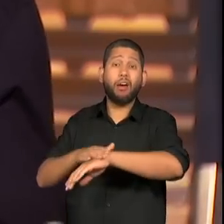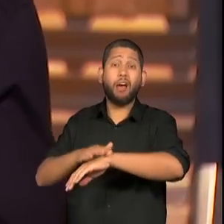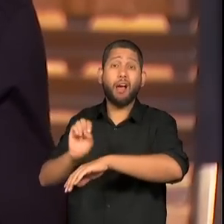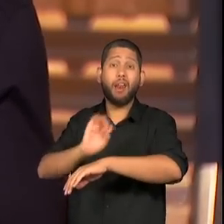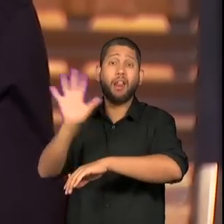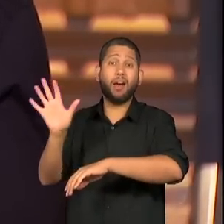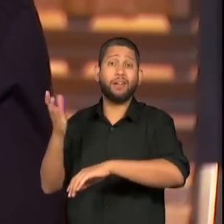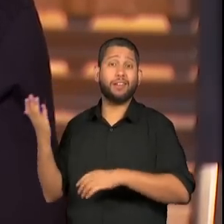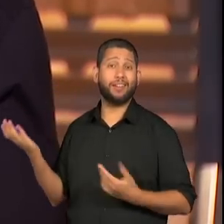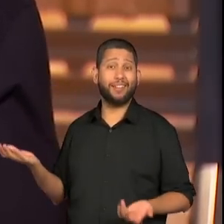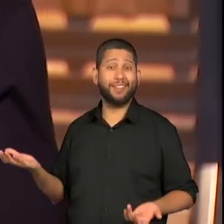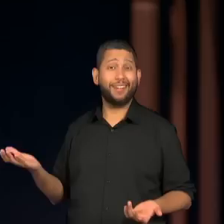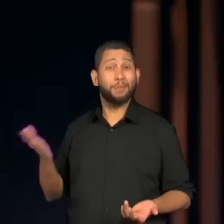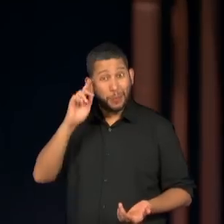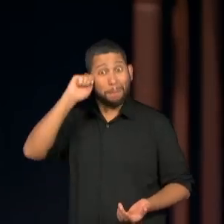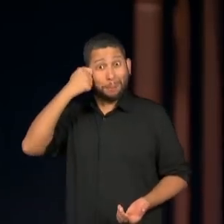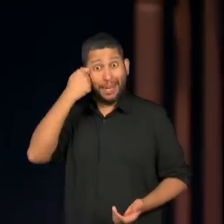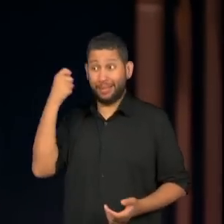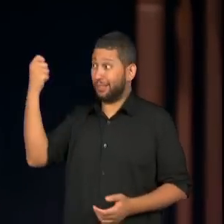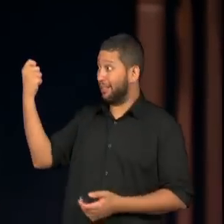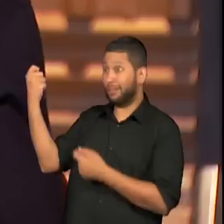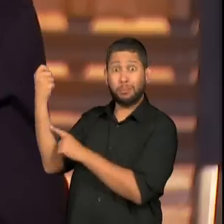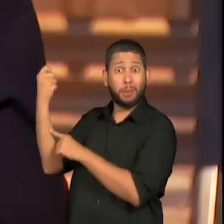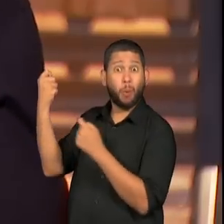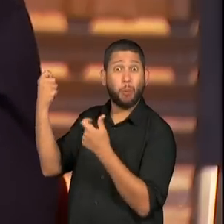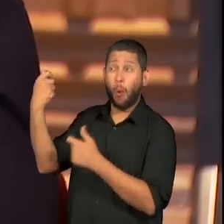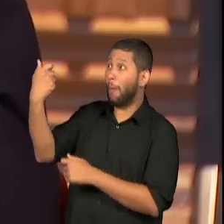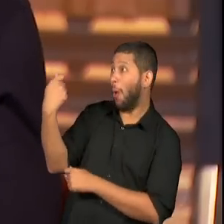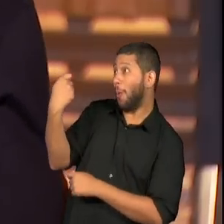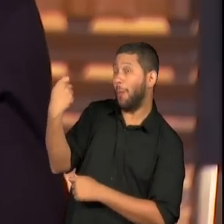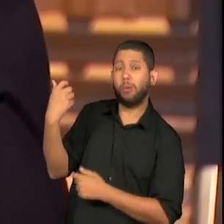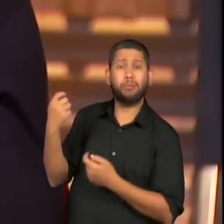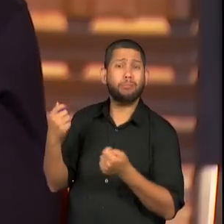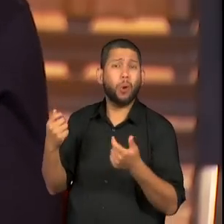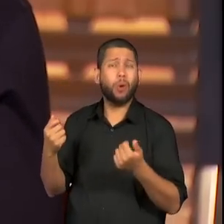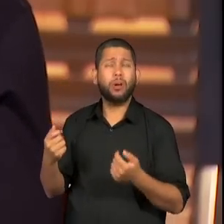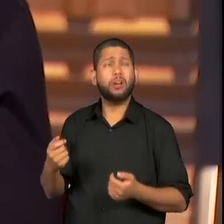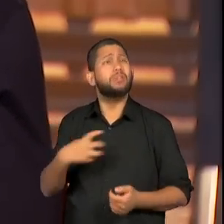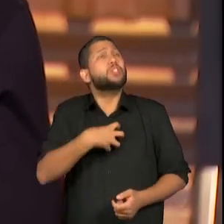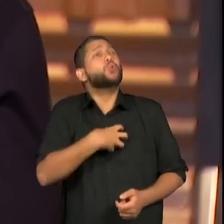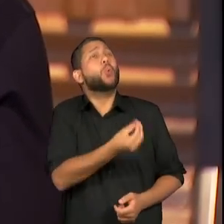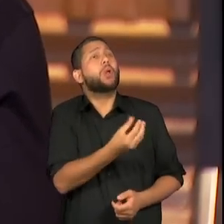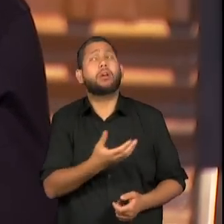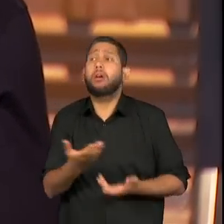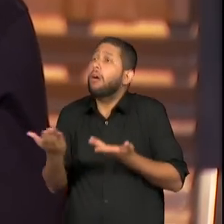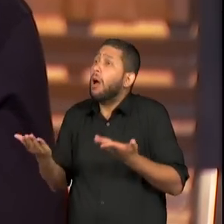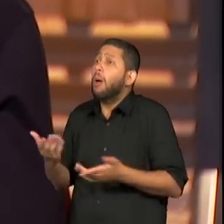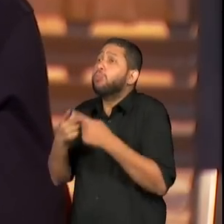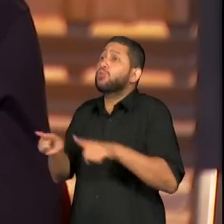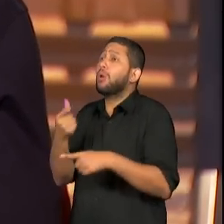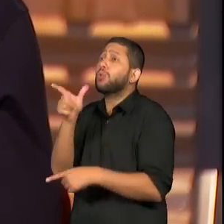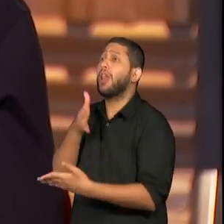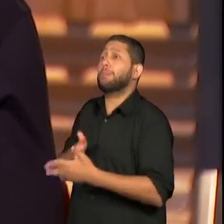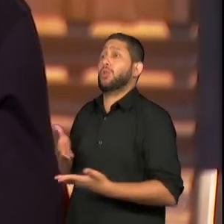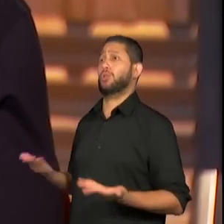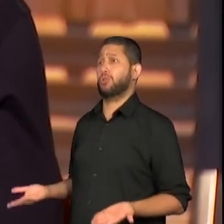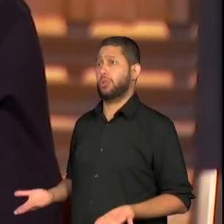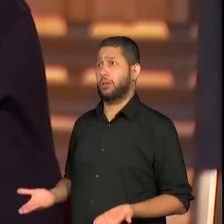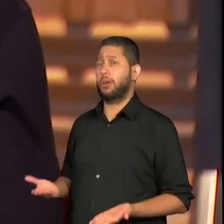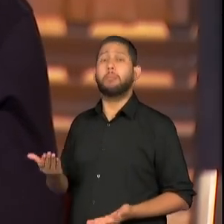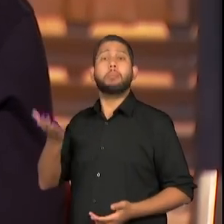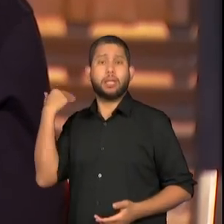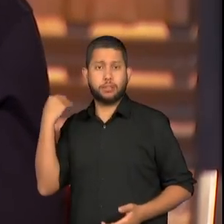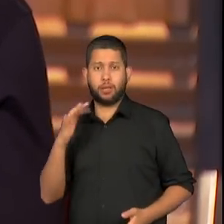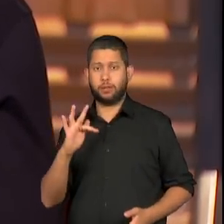tipo assim, tem pessoas... O que você sentiu? Ah, cara, eu acho que a música não tem limite. Eu já tive um debate desse com a Fernanda